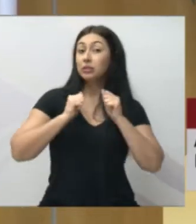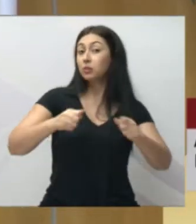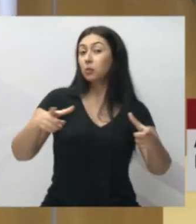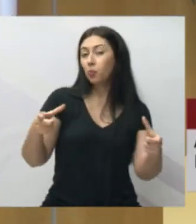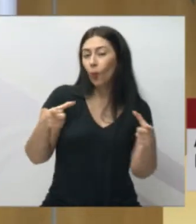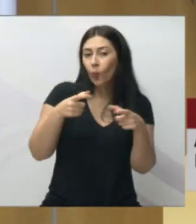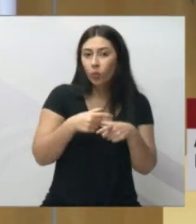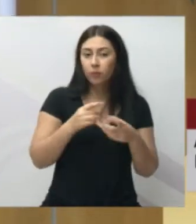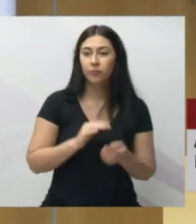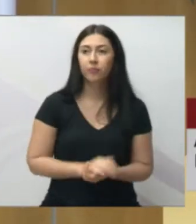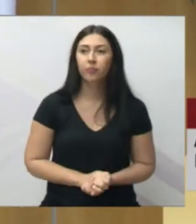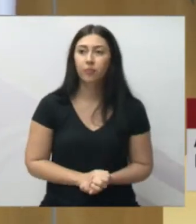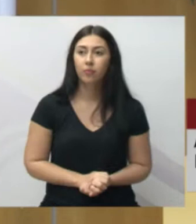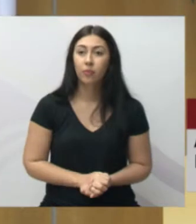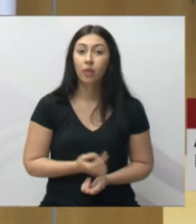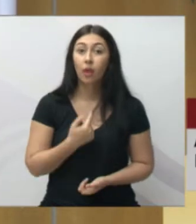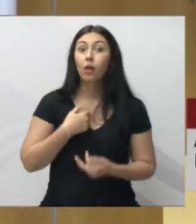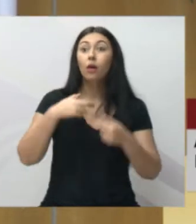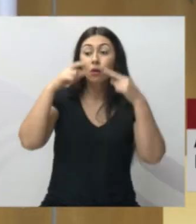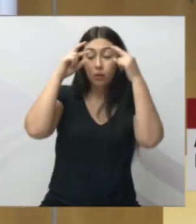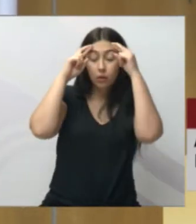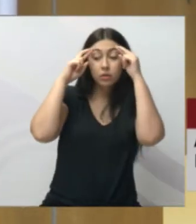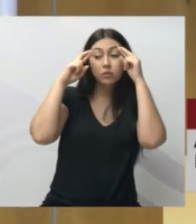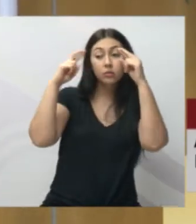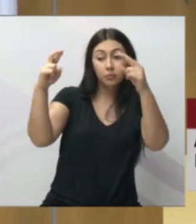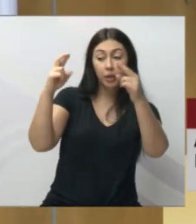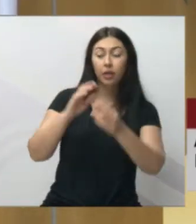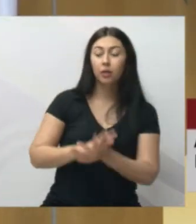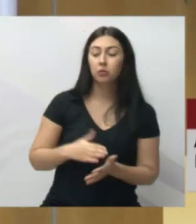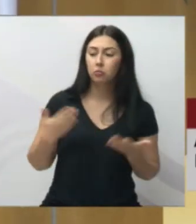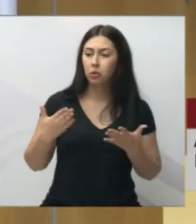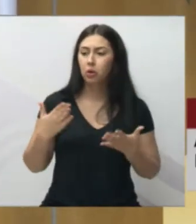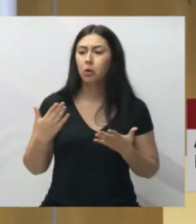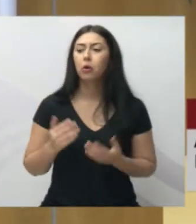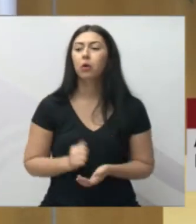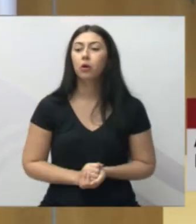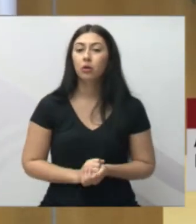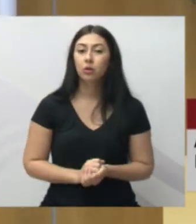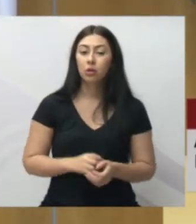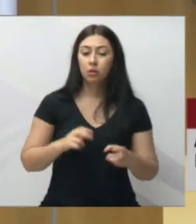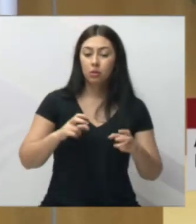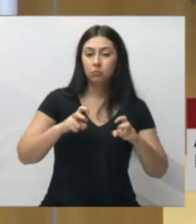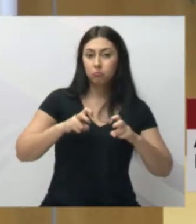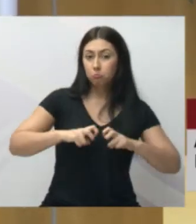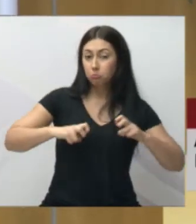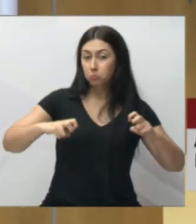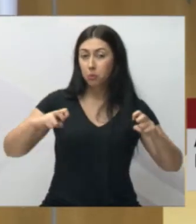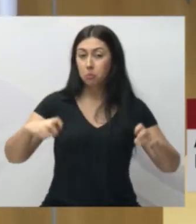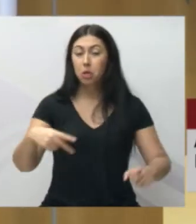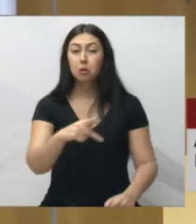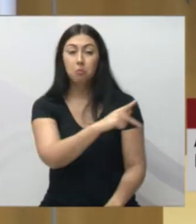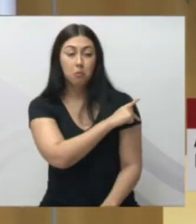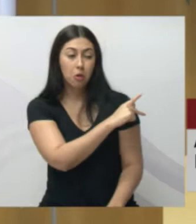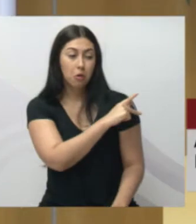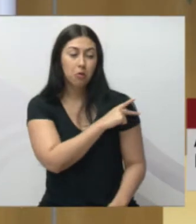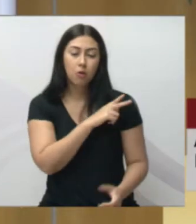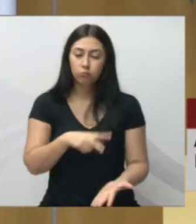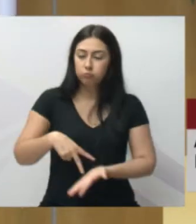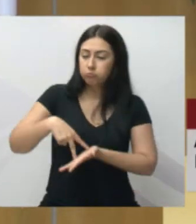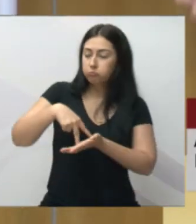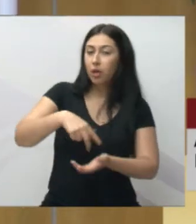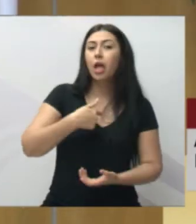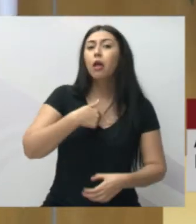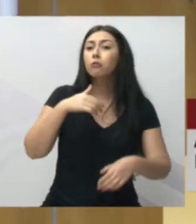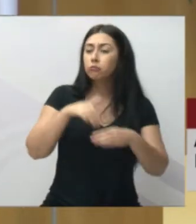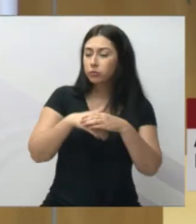sua solução. Portanto, respeito aqui ao posicionamento da mesa diretora. Como eu disse, vou votar a favor, tendo em